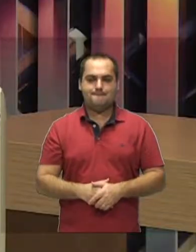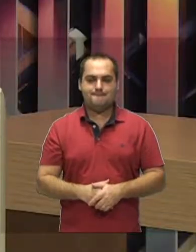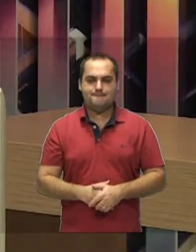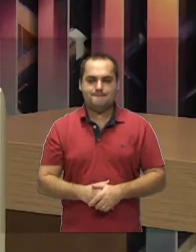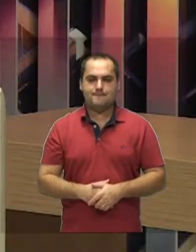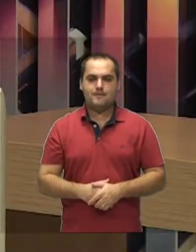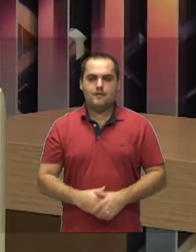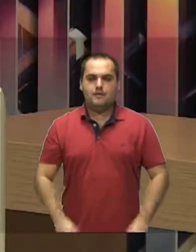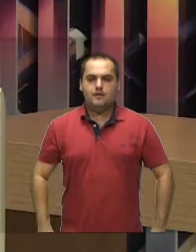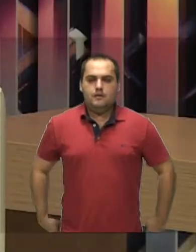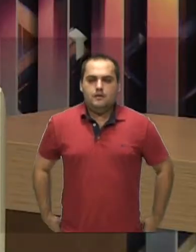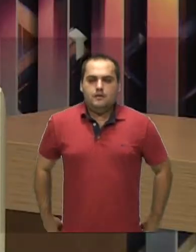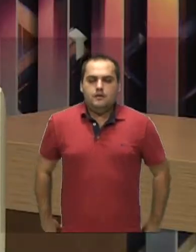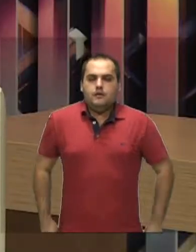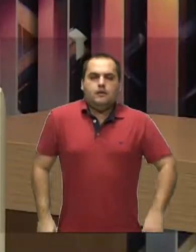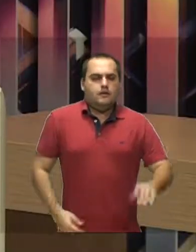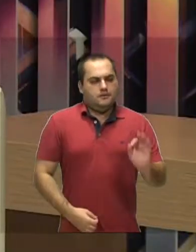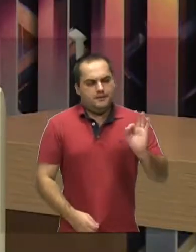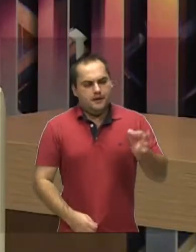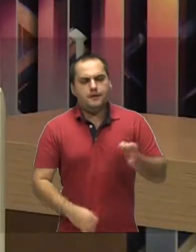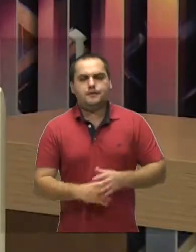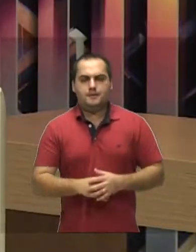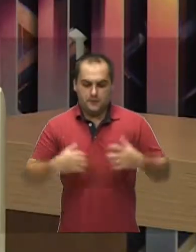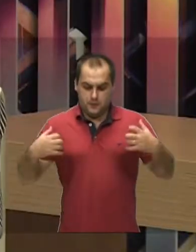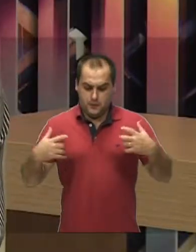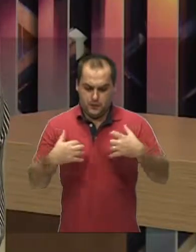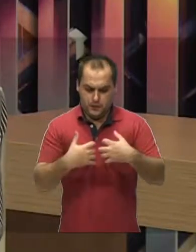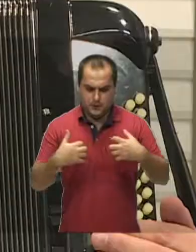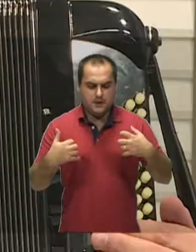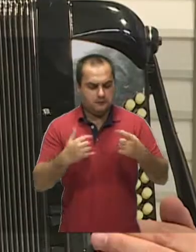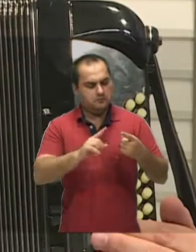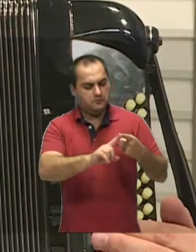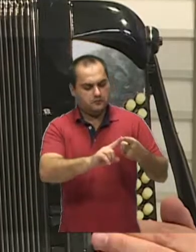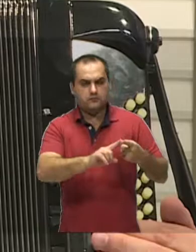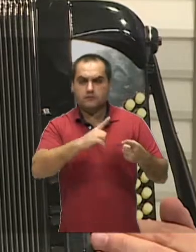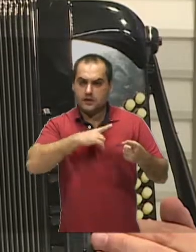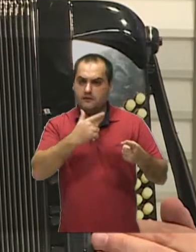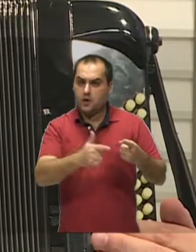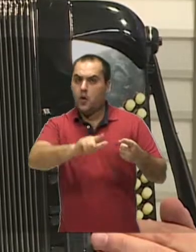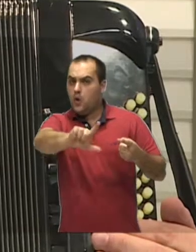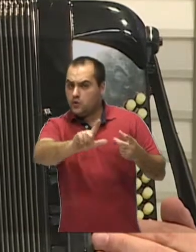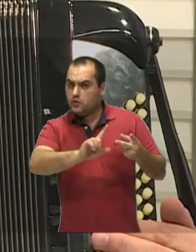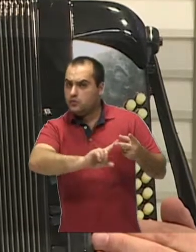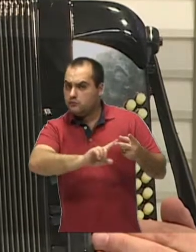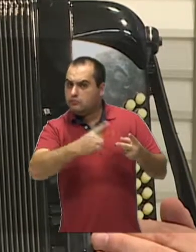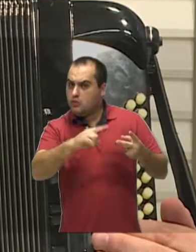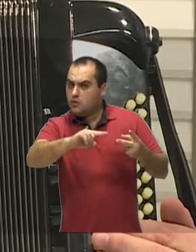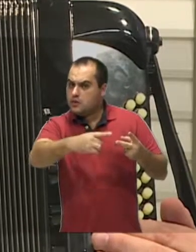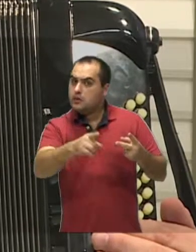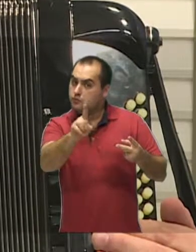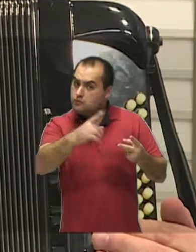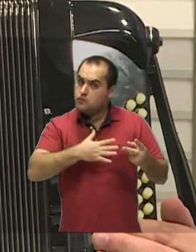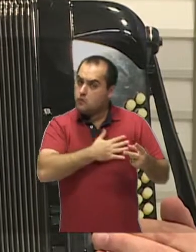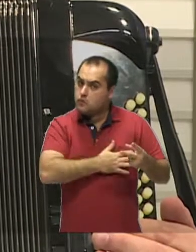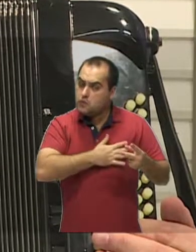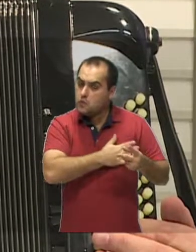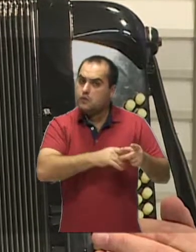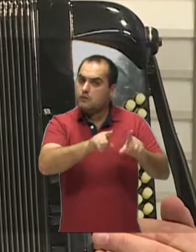junto com o acordeon, outros instrumentos também chamaram sua atenção, você também começou a desenvolver,